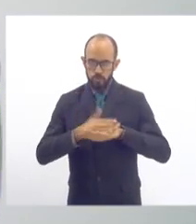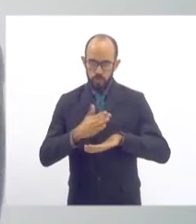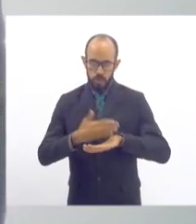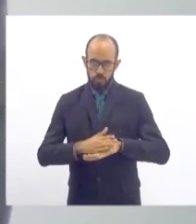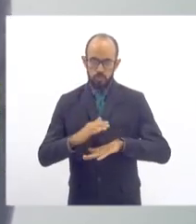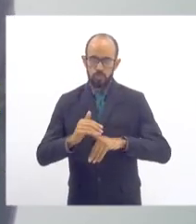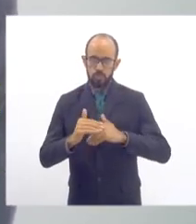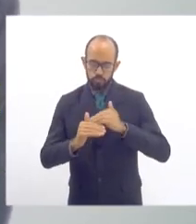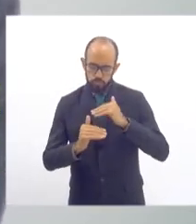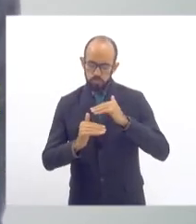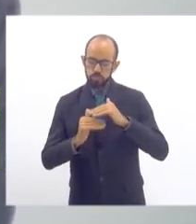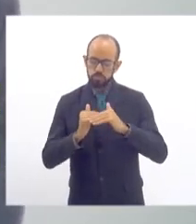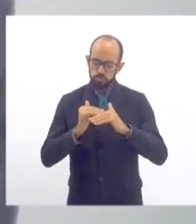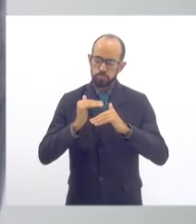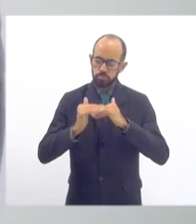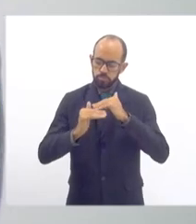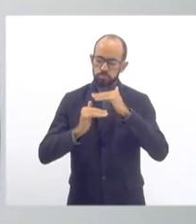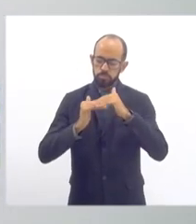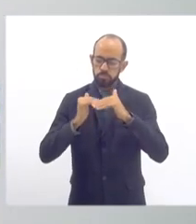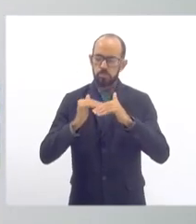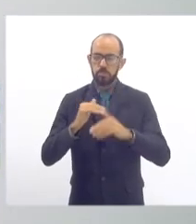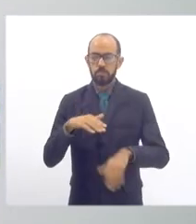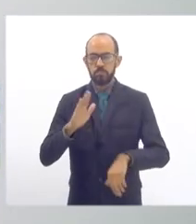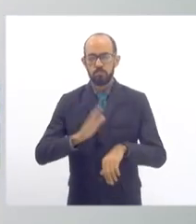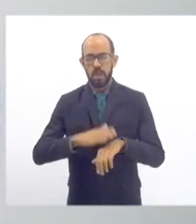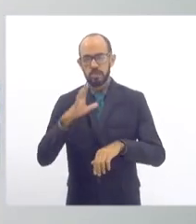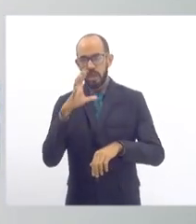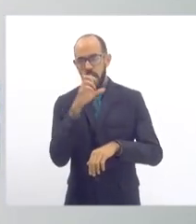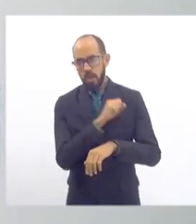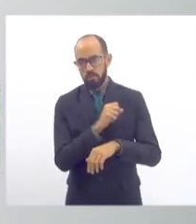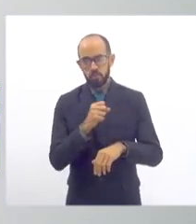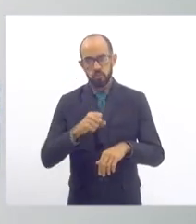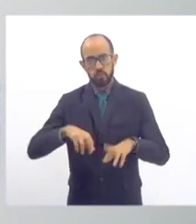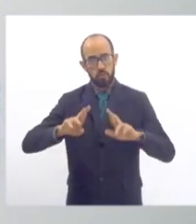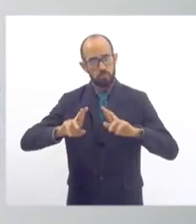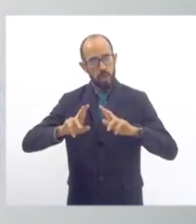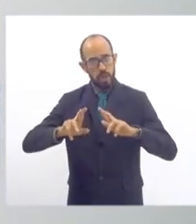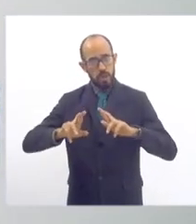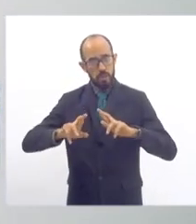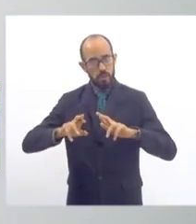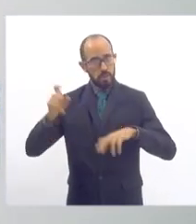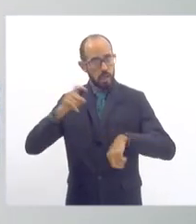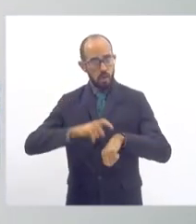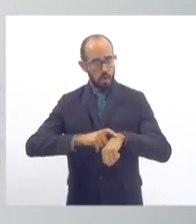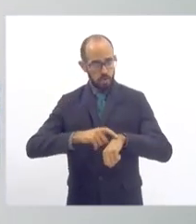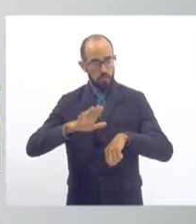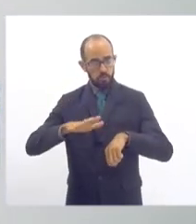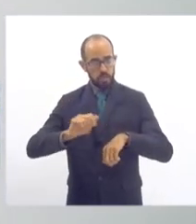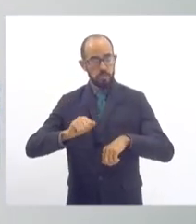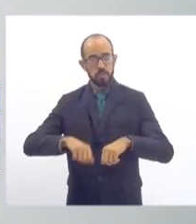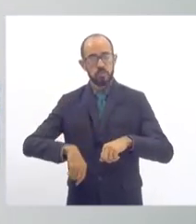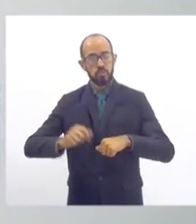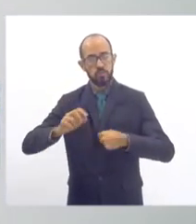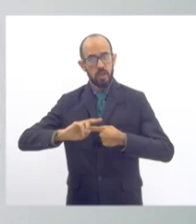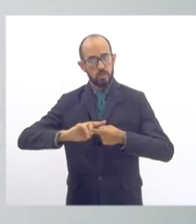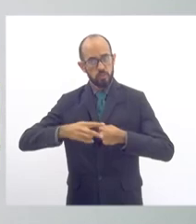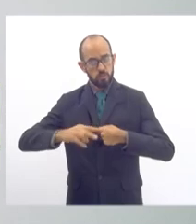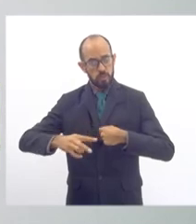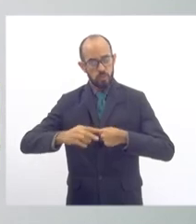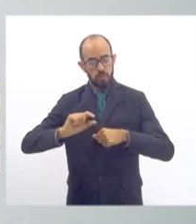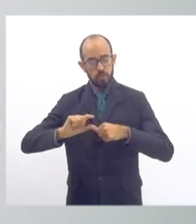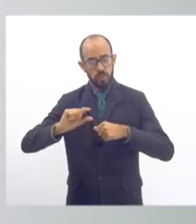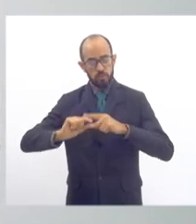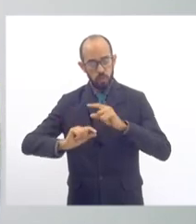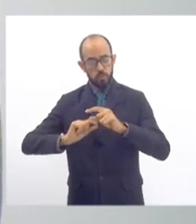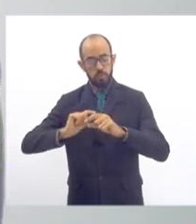forma o mais breve possível, de preferência de forma imediata, e dilui os efeitos, e não o início